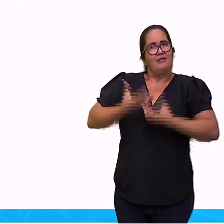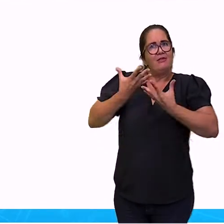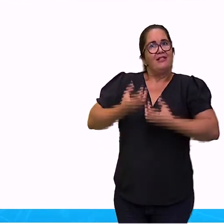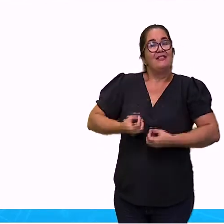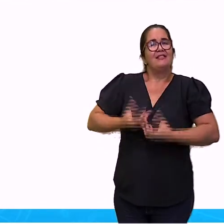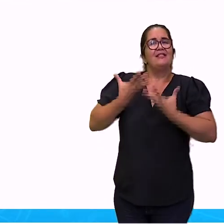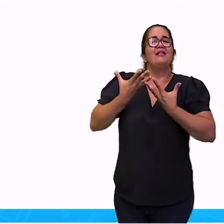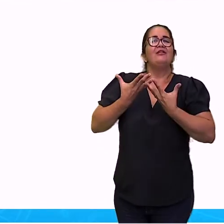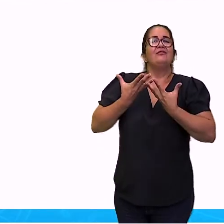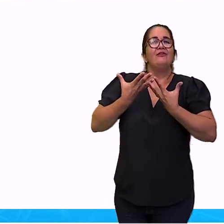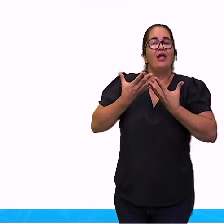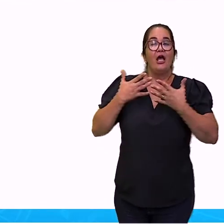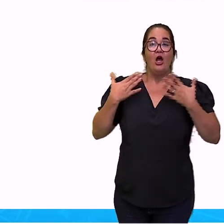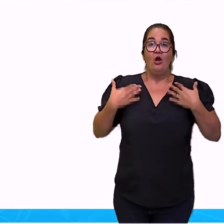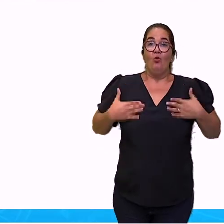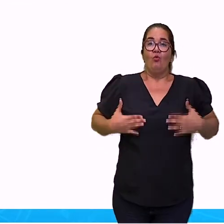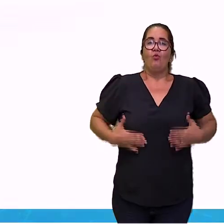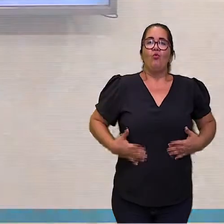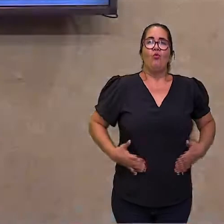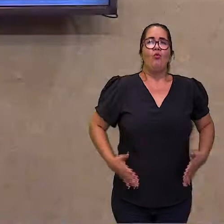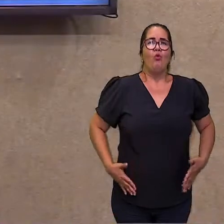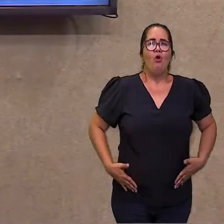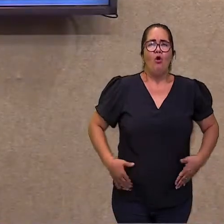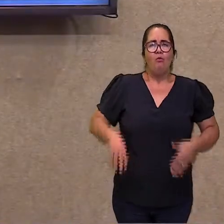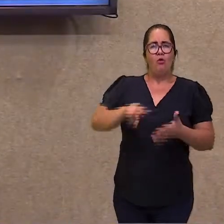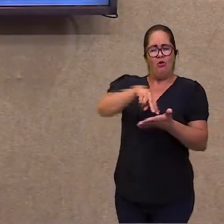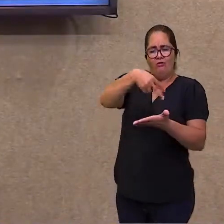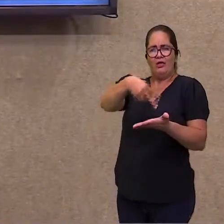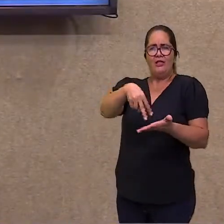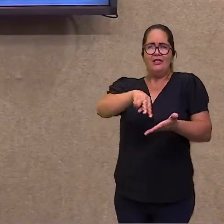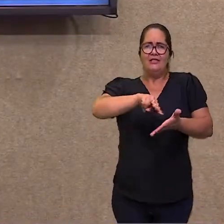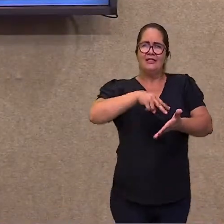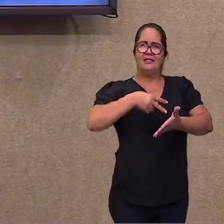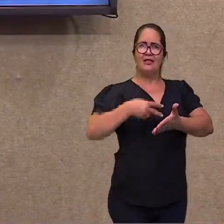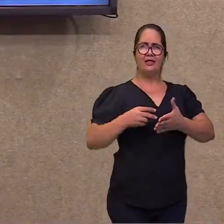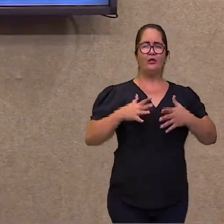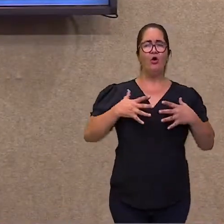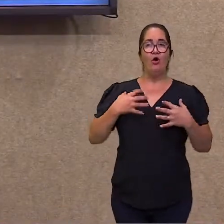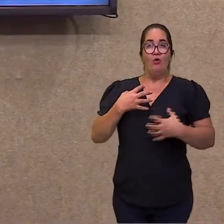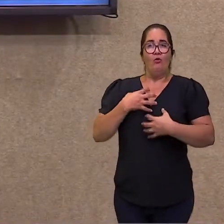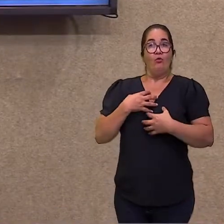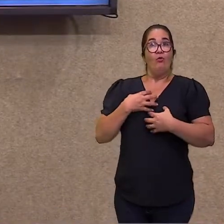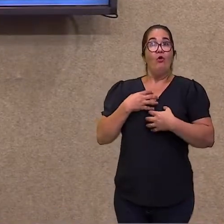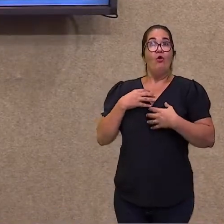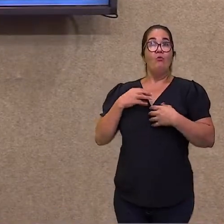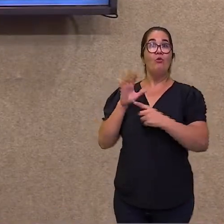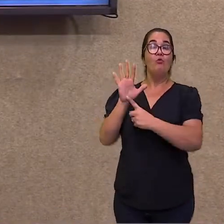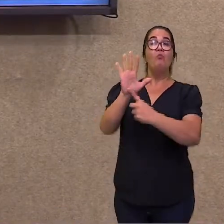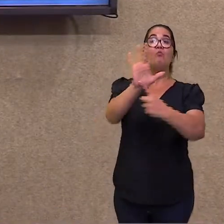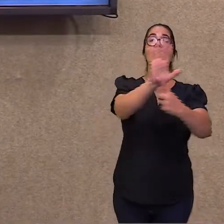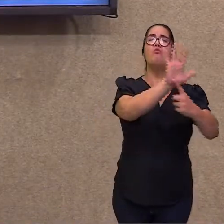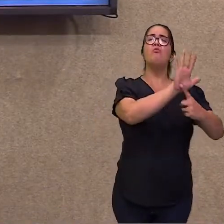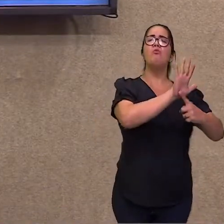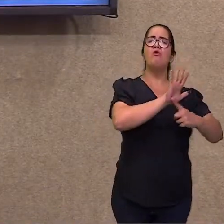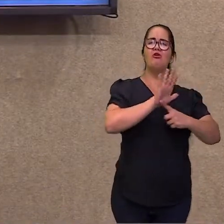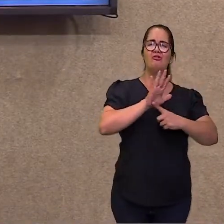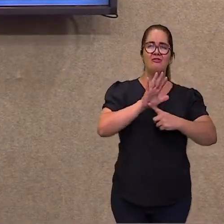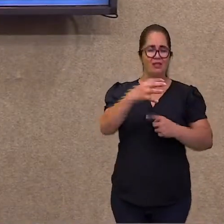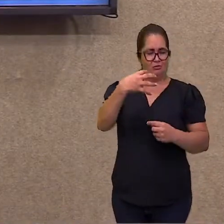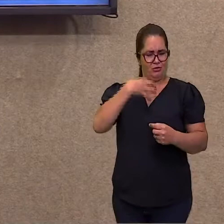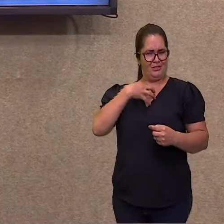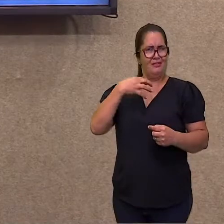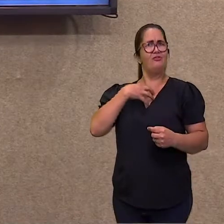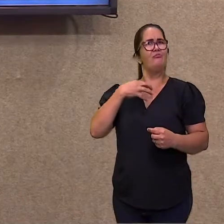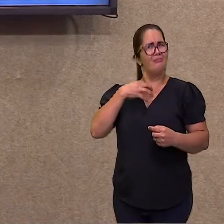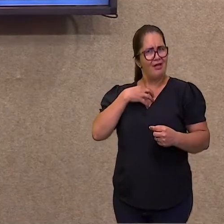dança. Usamos o corpo para expressar a dança. Então, qual o principal